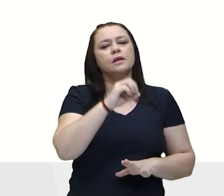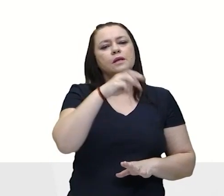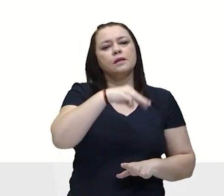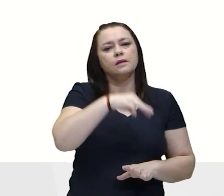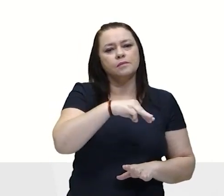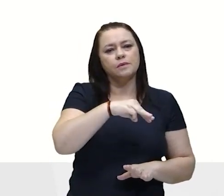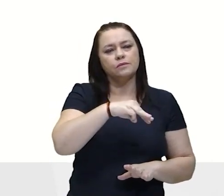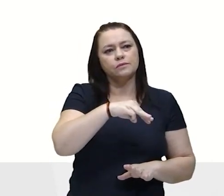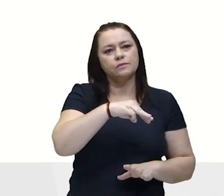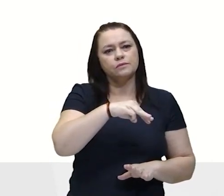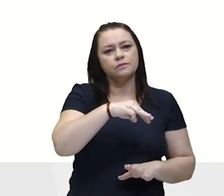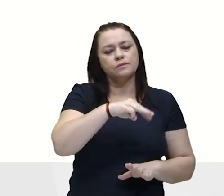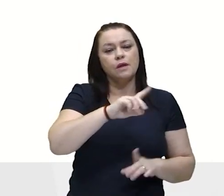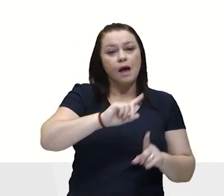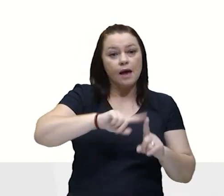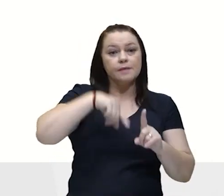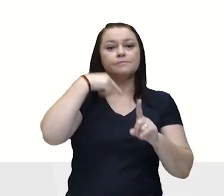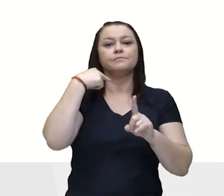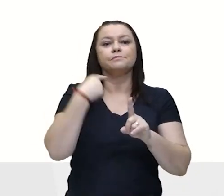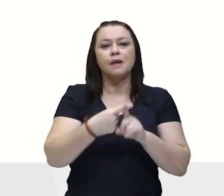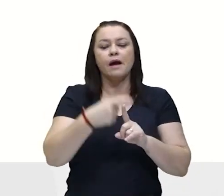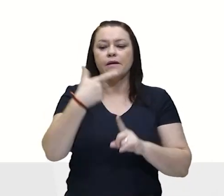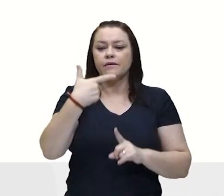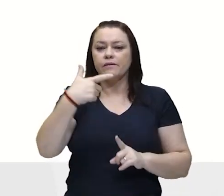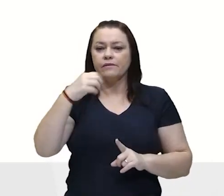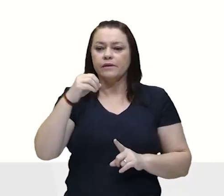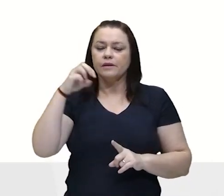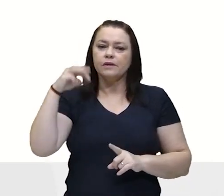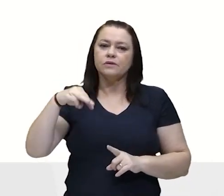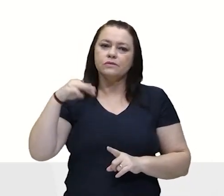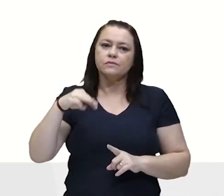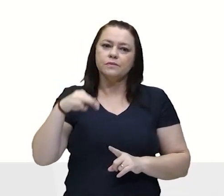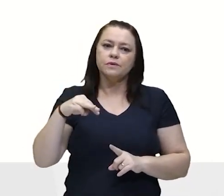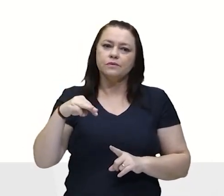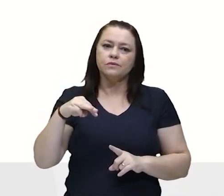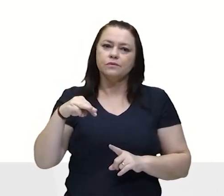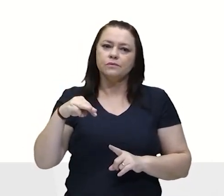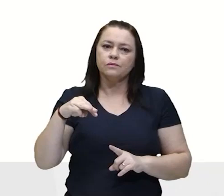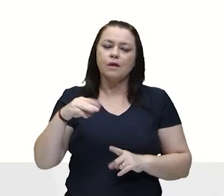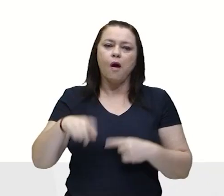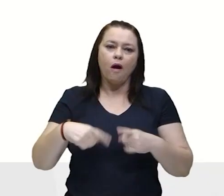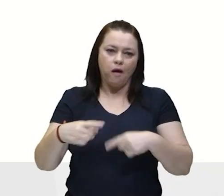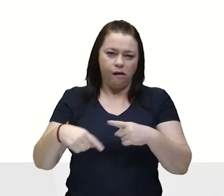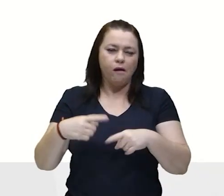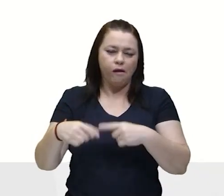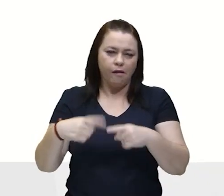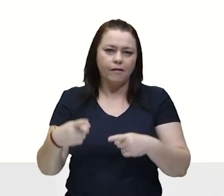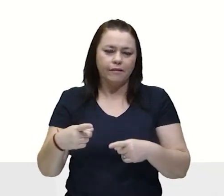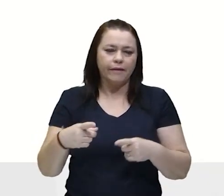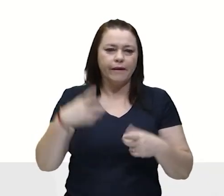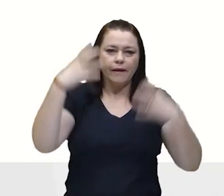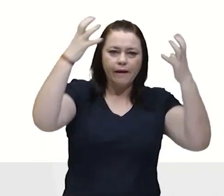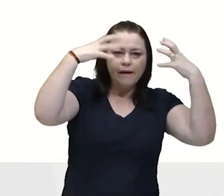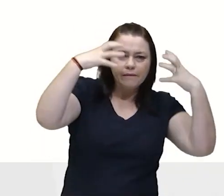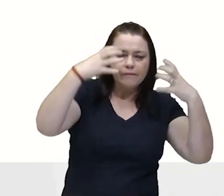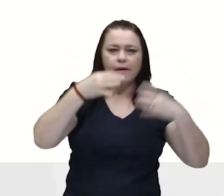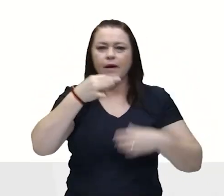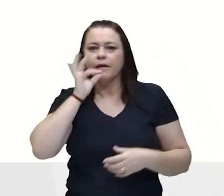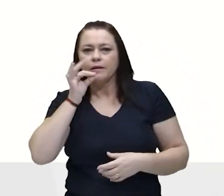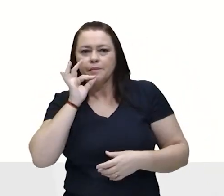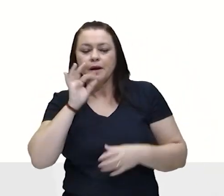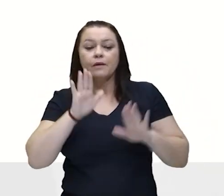depois 20 minutos em outra atividade. Ou seja, entre tomar café e tomar banho, ele